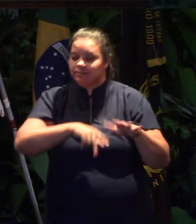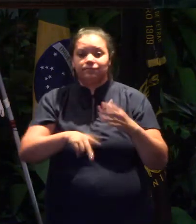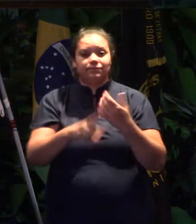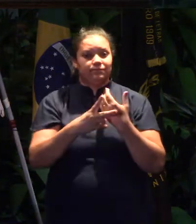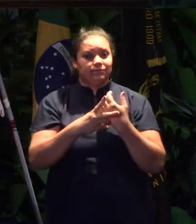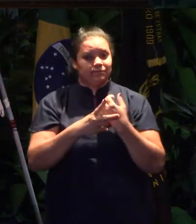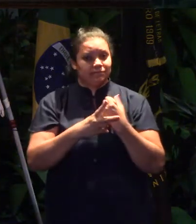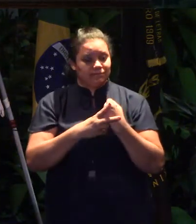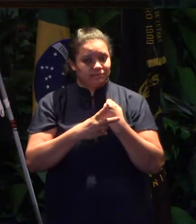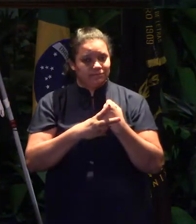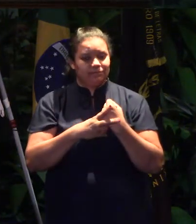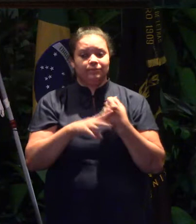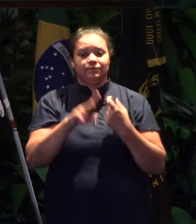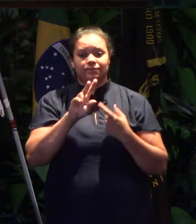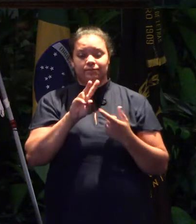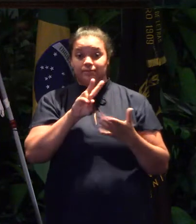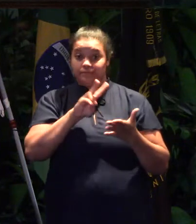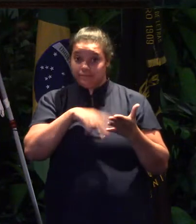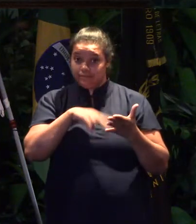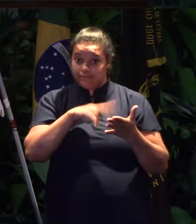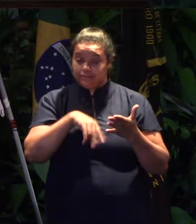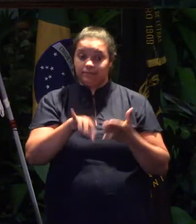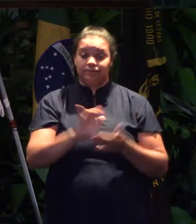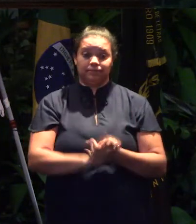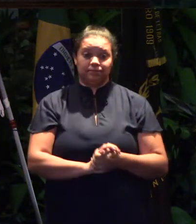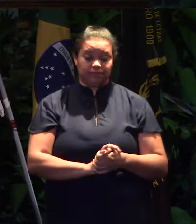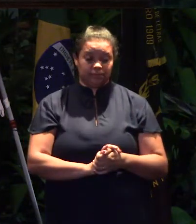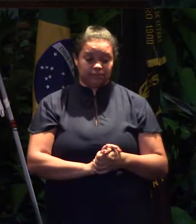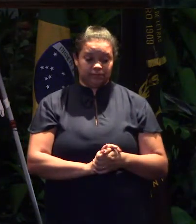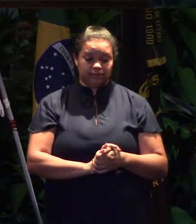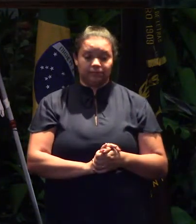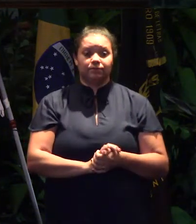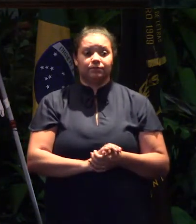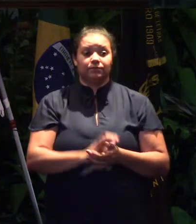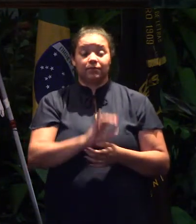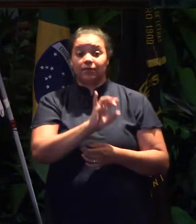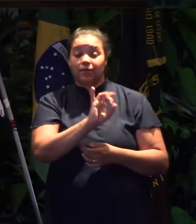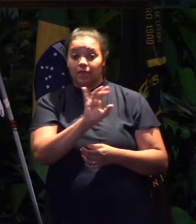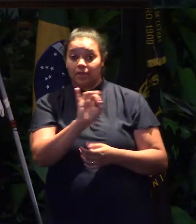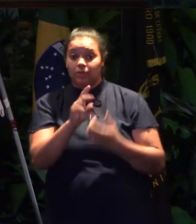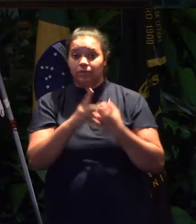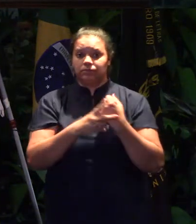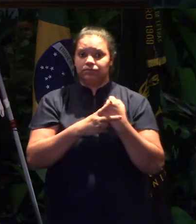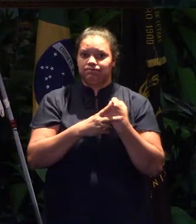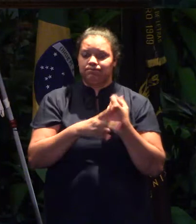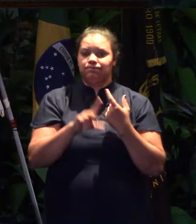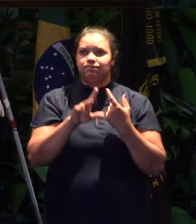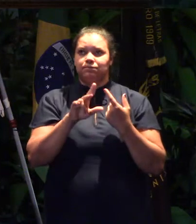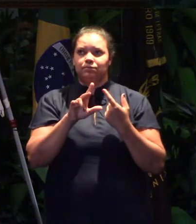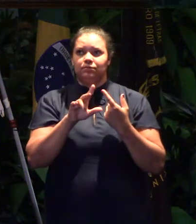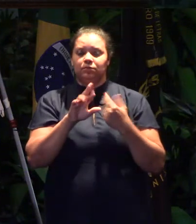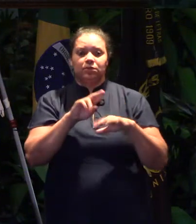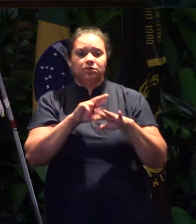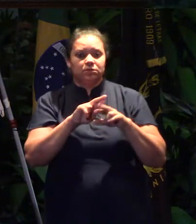para o verbo ler. Em cada um desses verbos, a acepção de leitura era uma. Uma